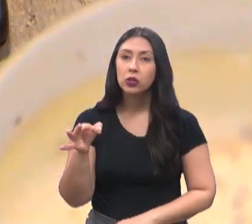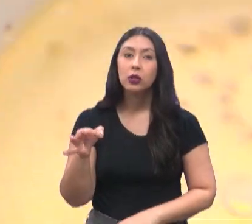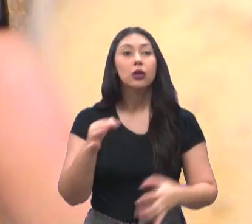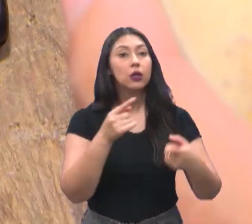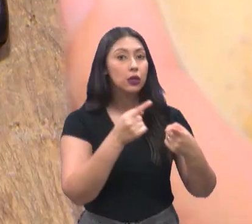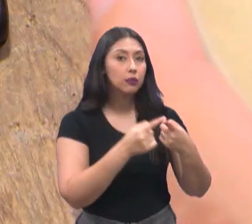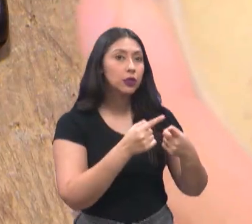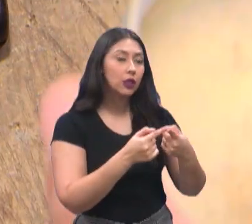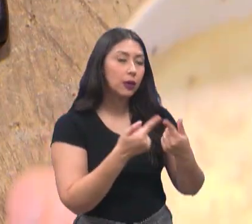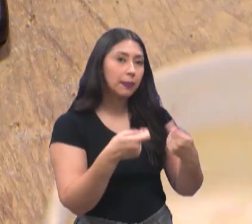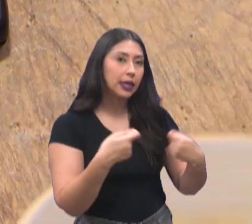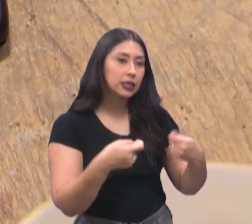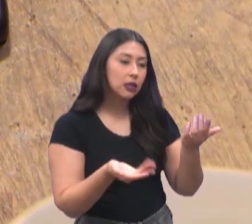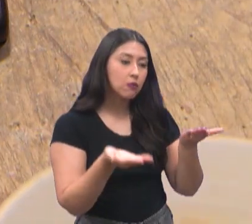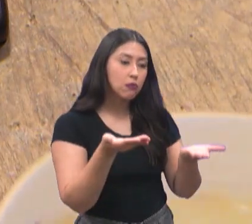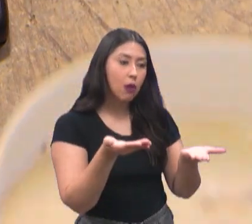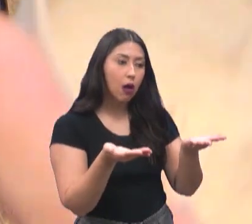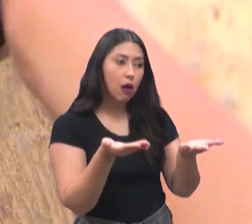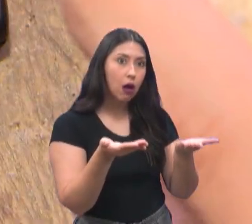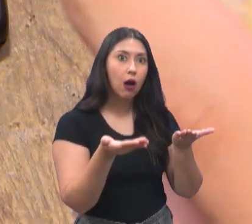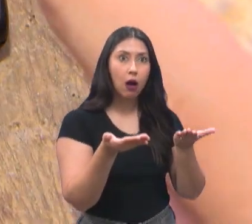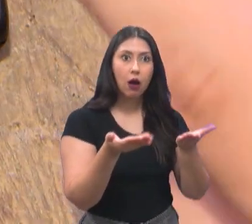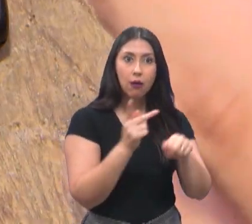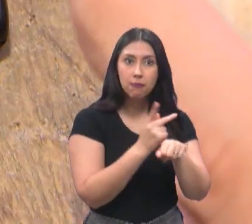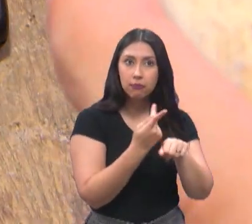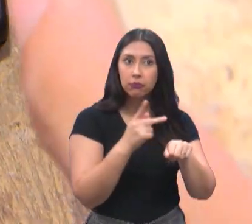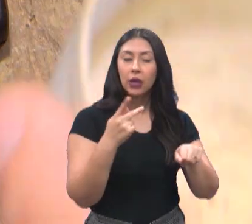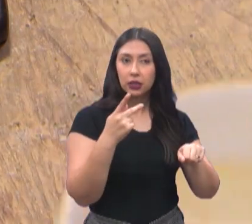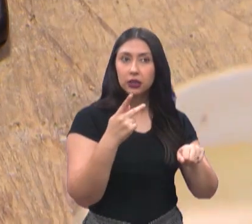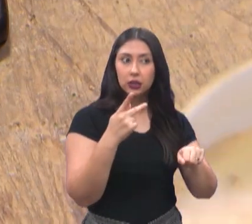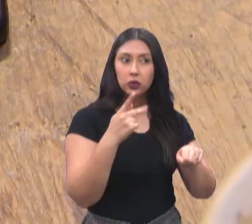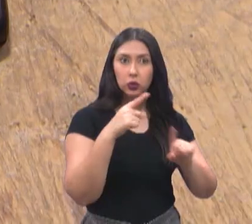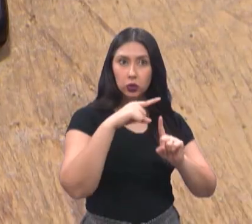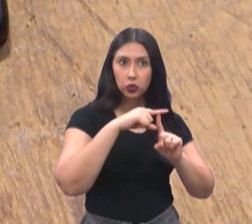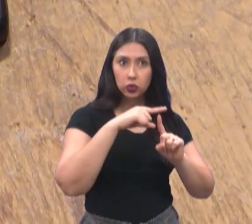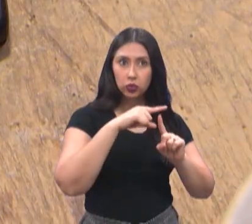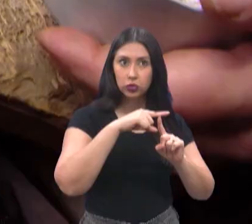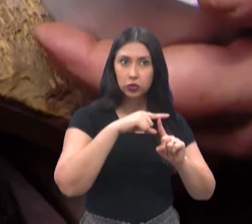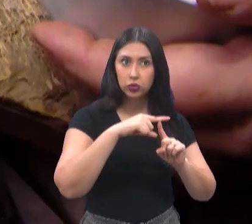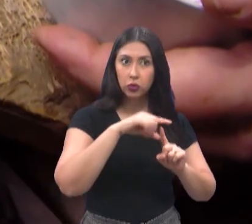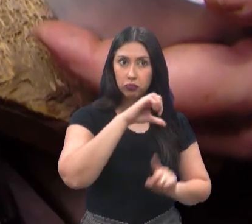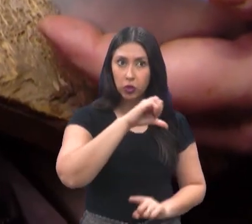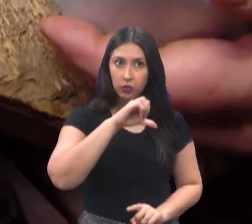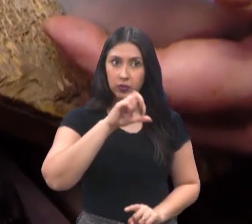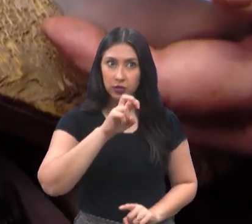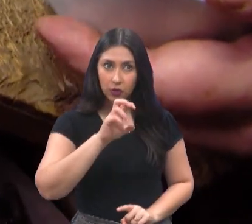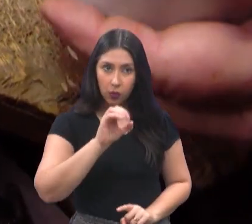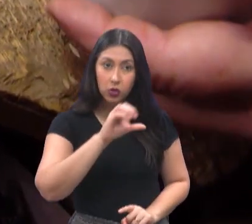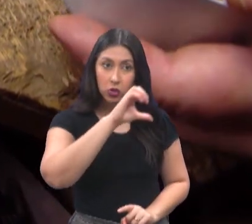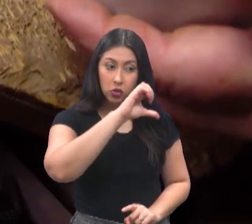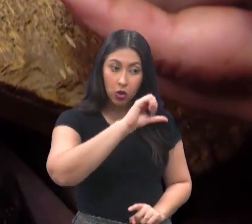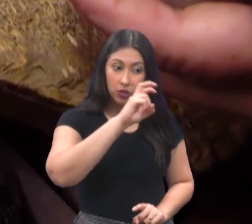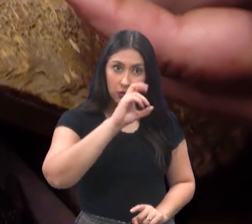do balanceamento, né? Para a prata ser a prata que a gente conhece como prata 950, ela tem que